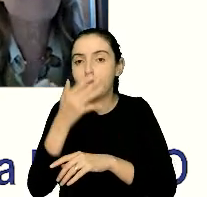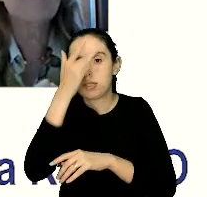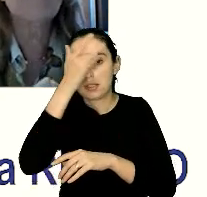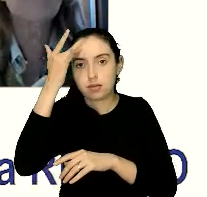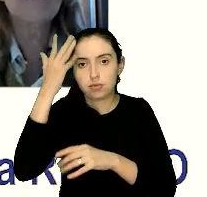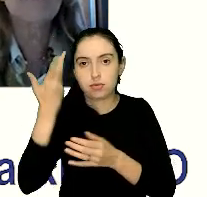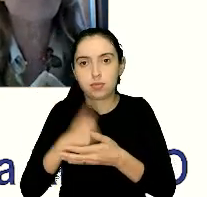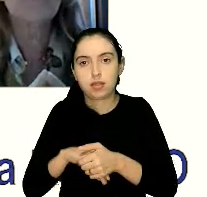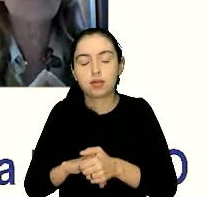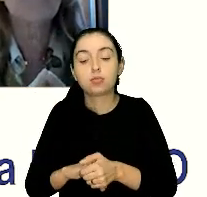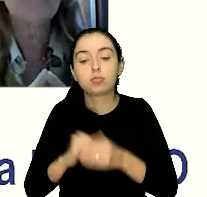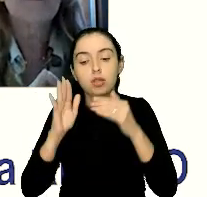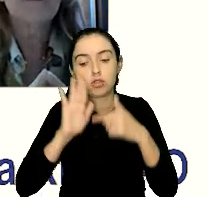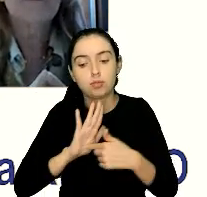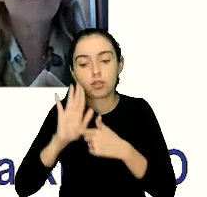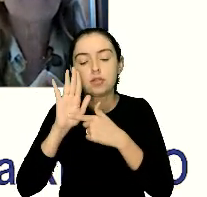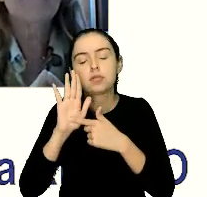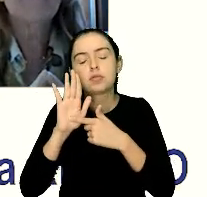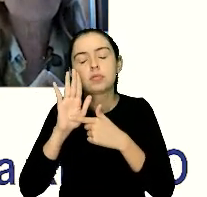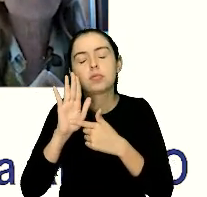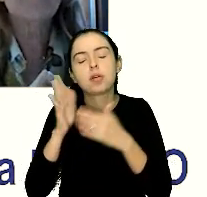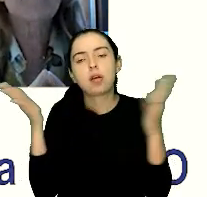eu trago aqui dizendo que